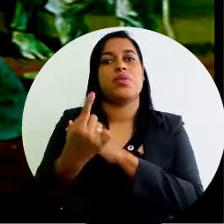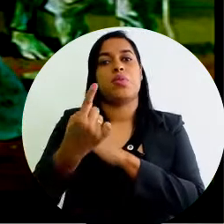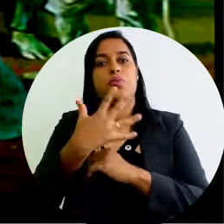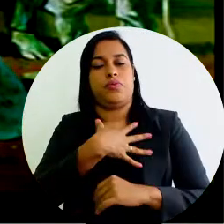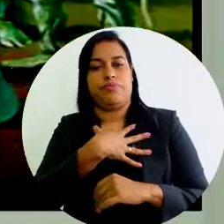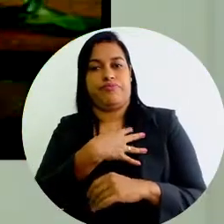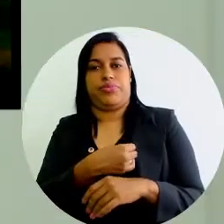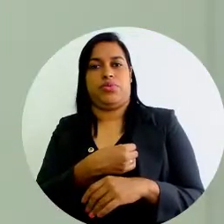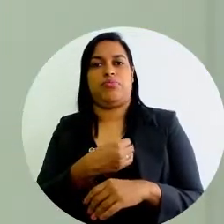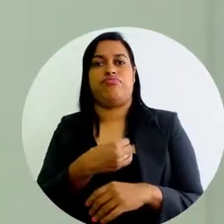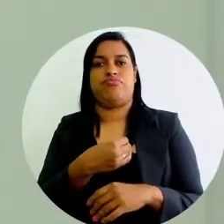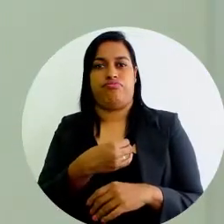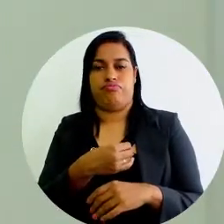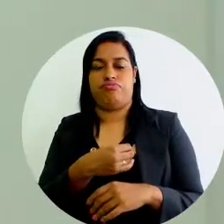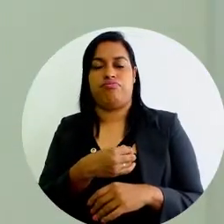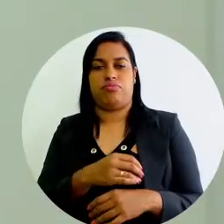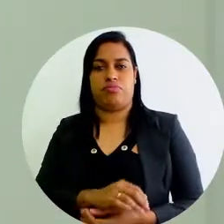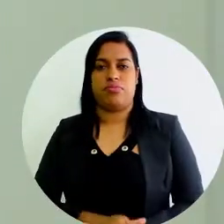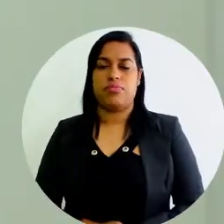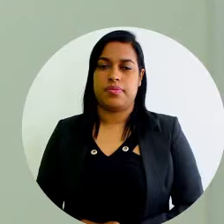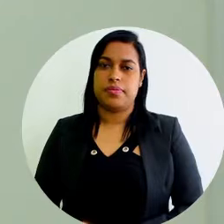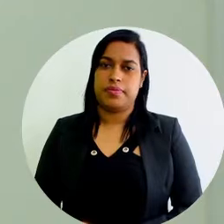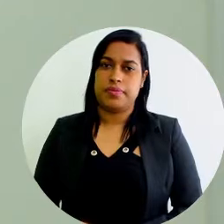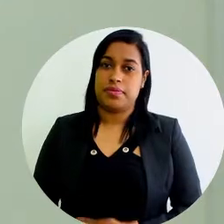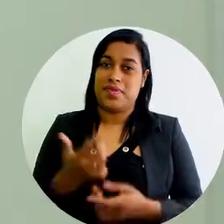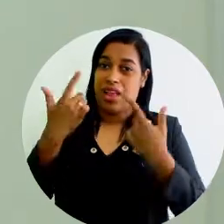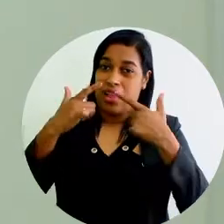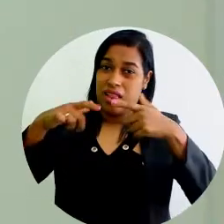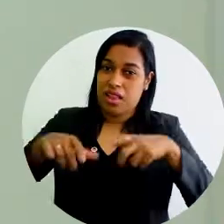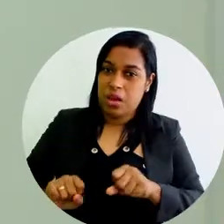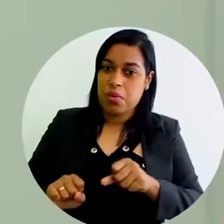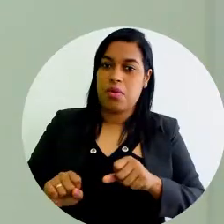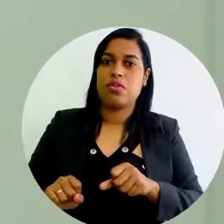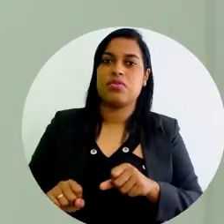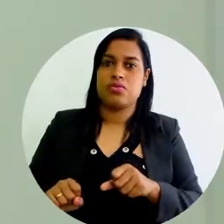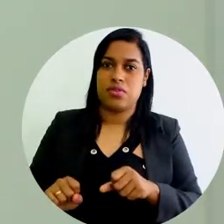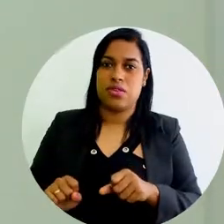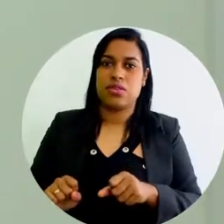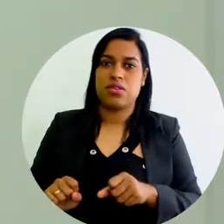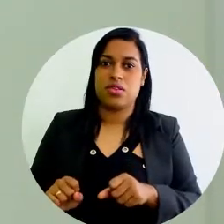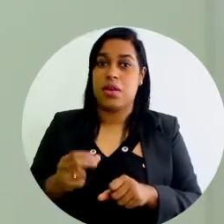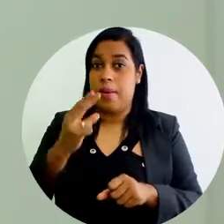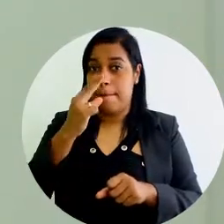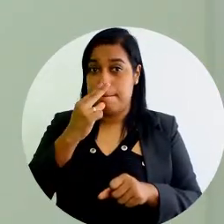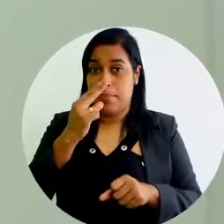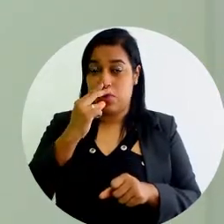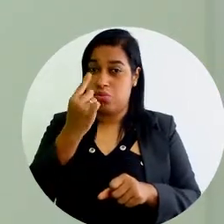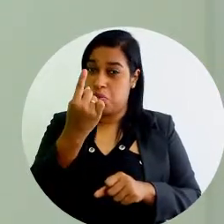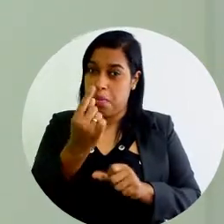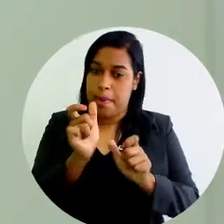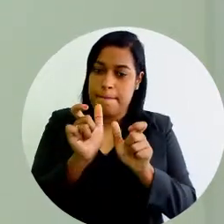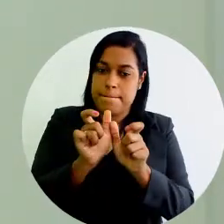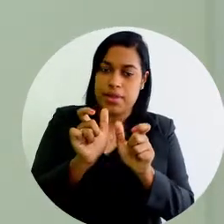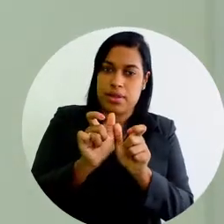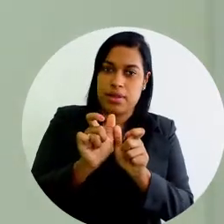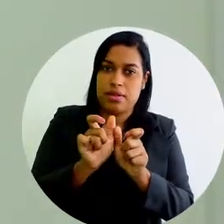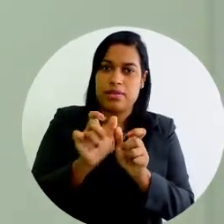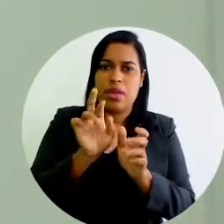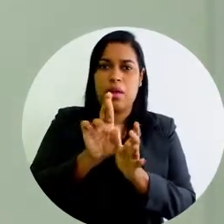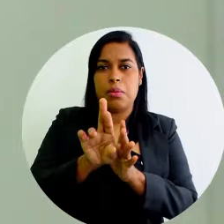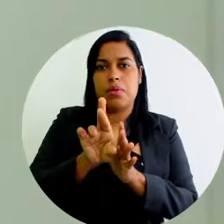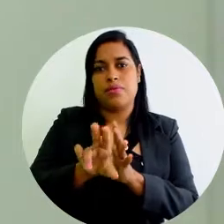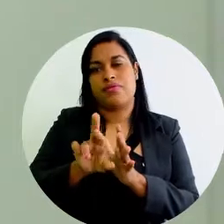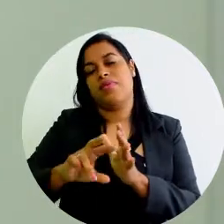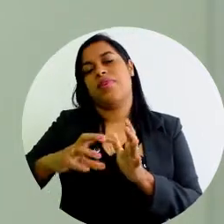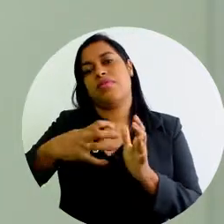dos seus entes. E a linguagem presente, mesmo sem nenhuma palavra, é